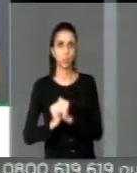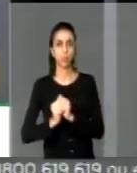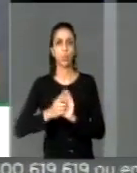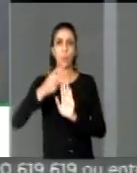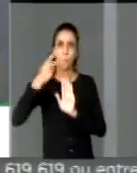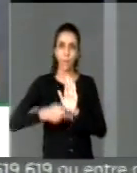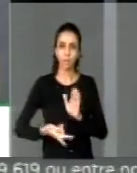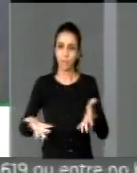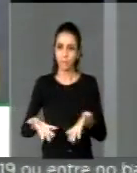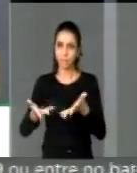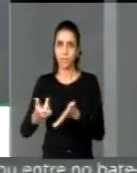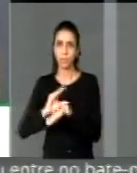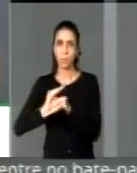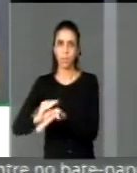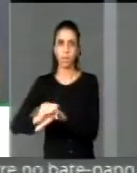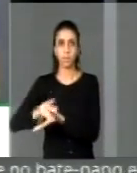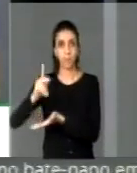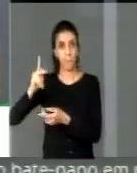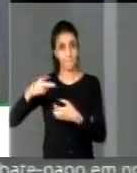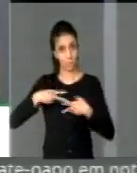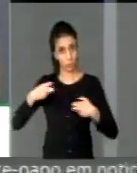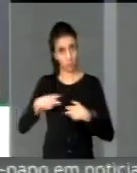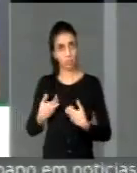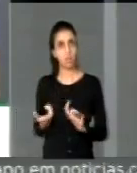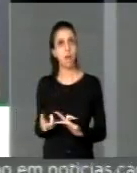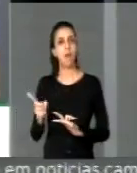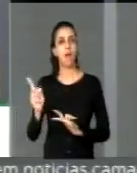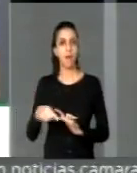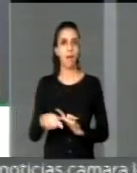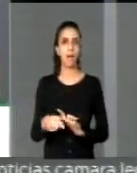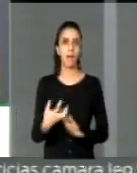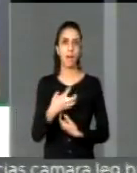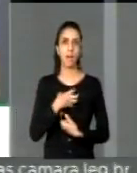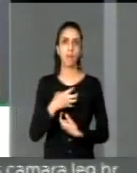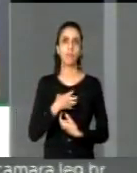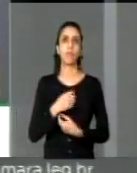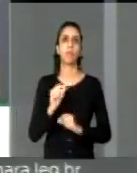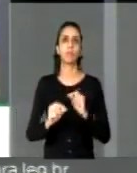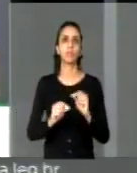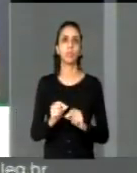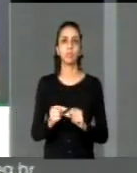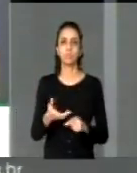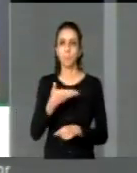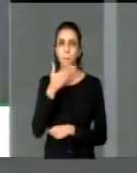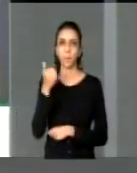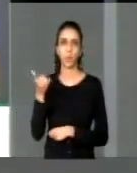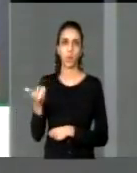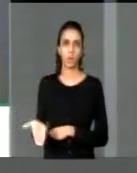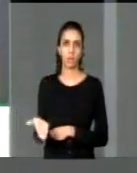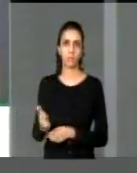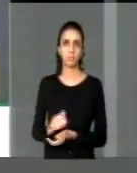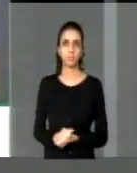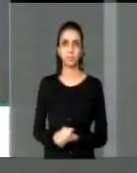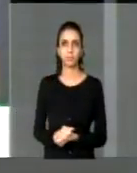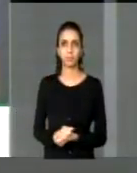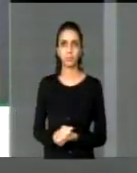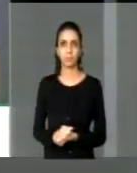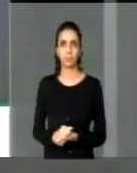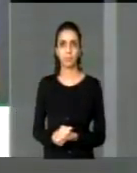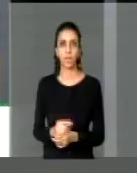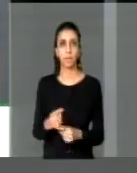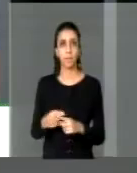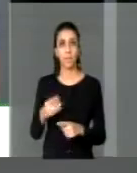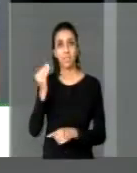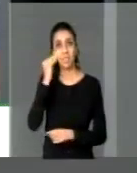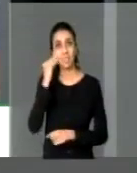são exemplo de iniciativas que superam as políticas industriais de reserva de mercado de caráter ineficiente